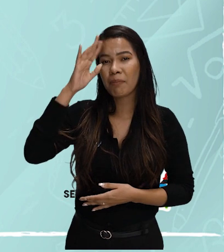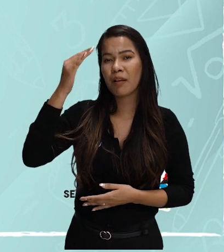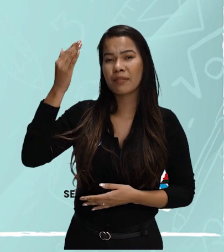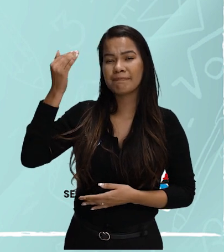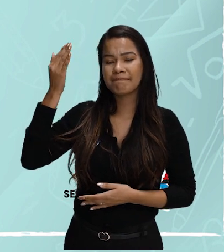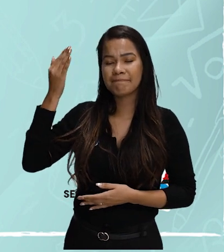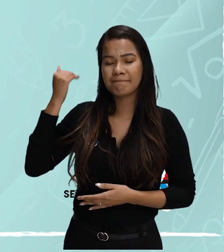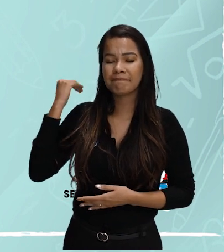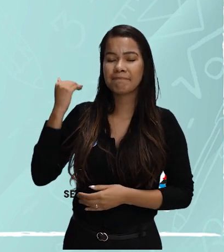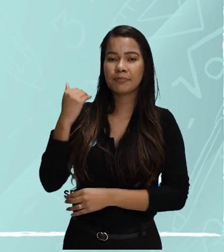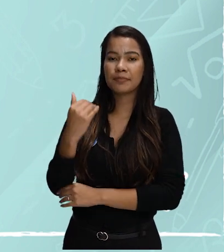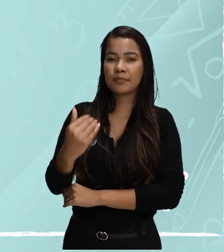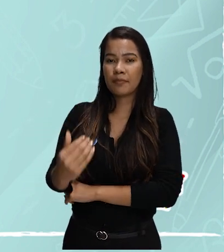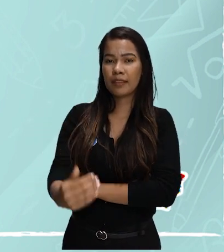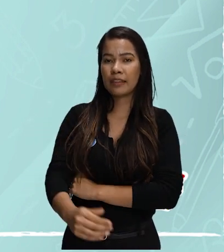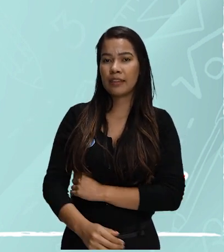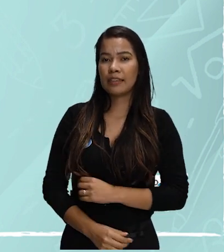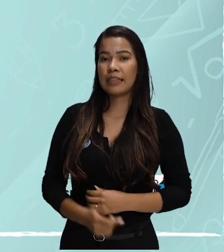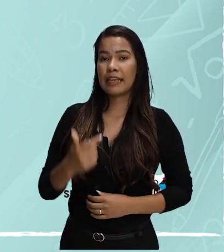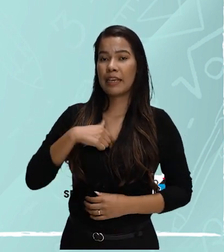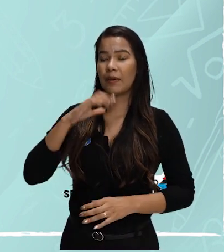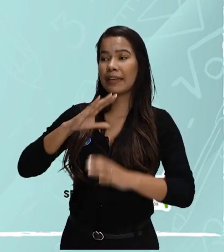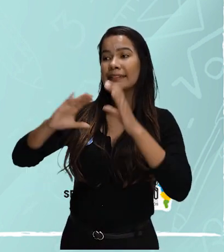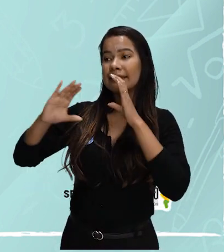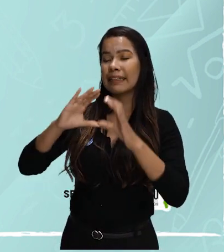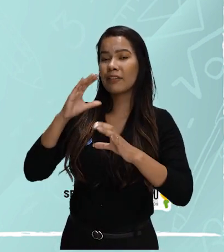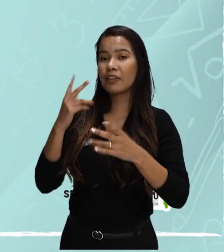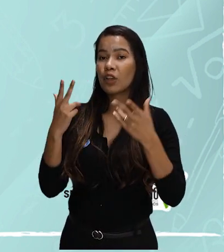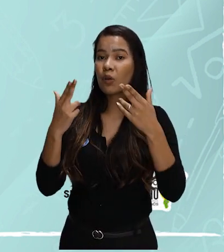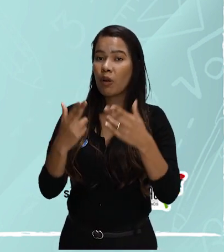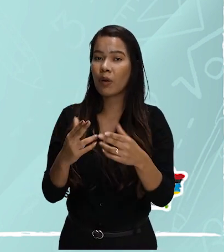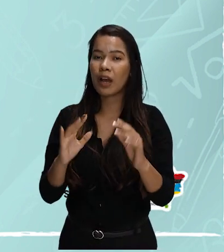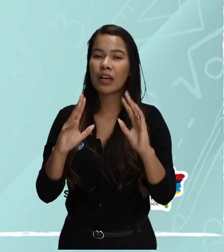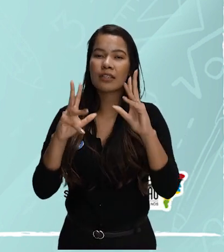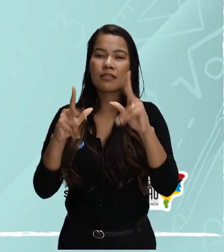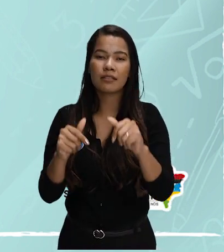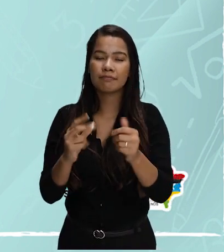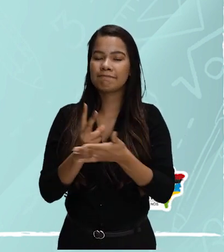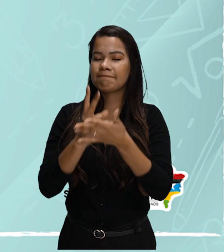trovas, ele fala assim, cantava assim a toda hora as mais lindas